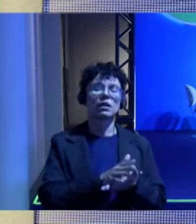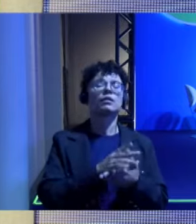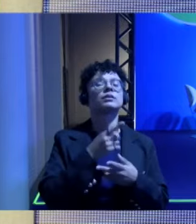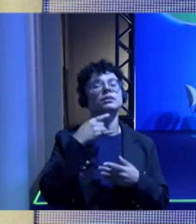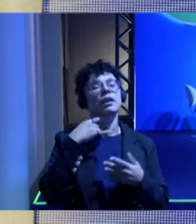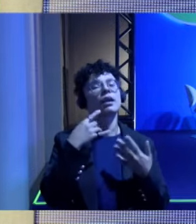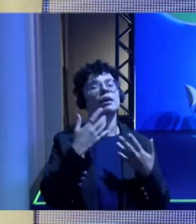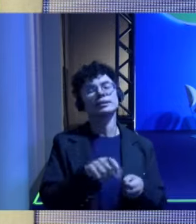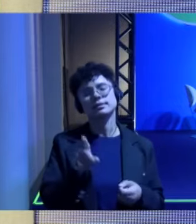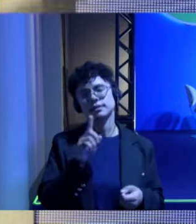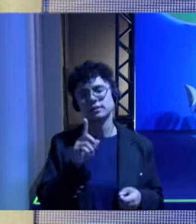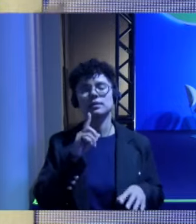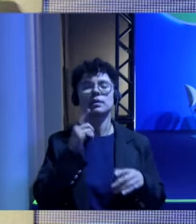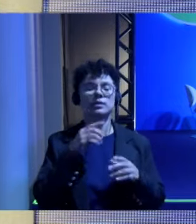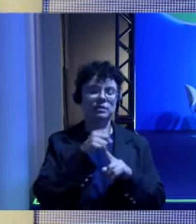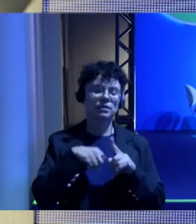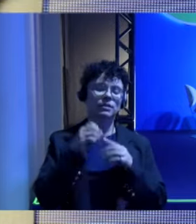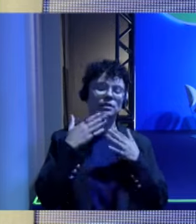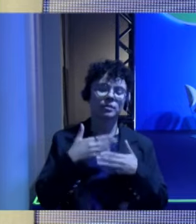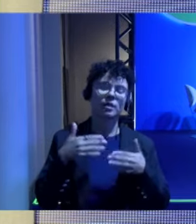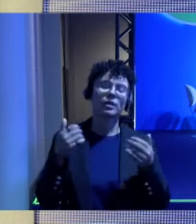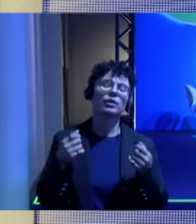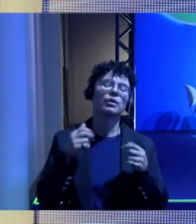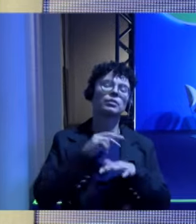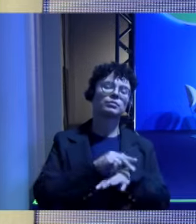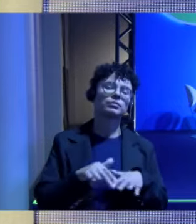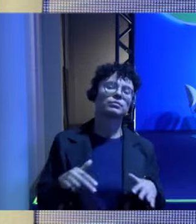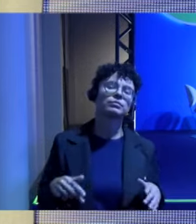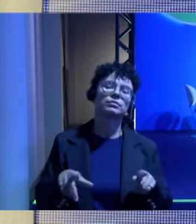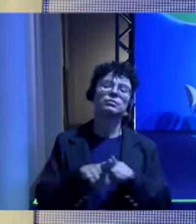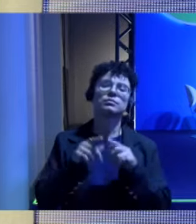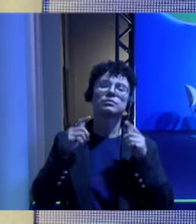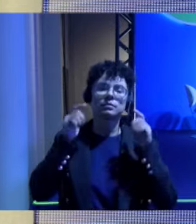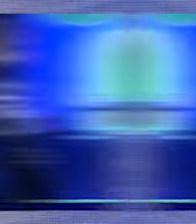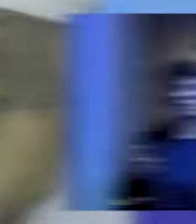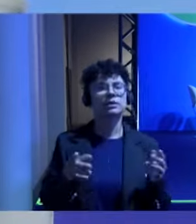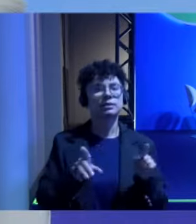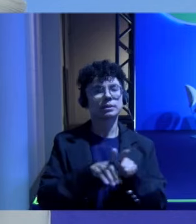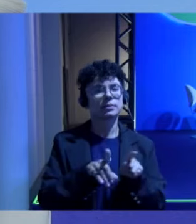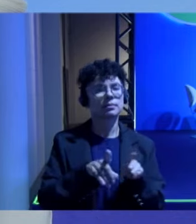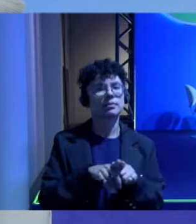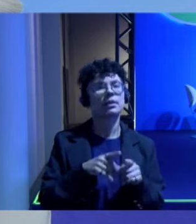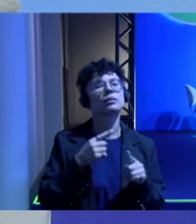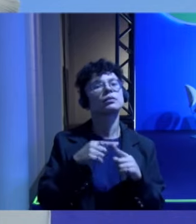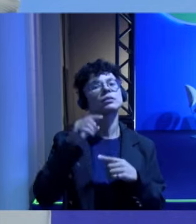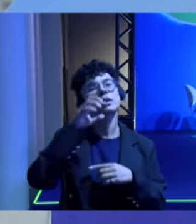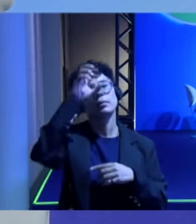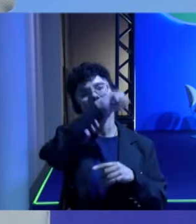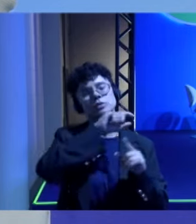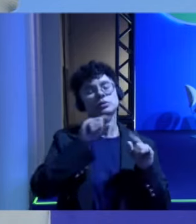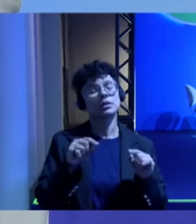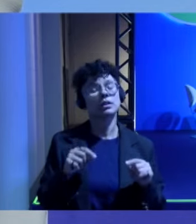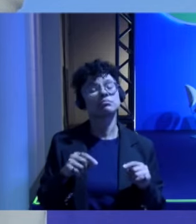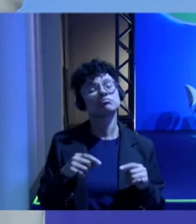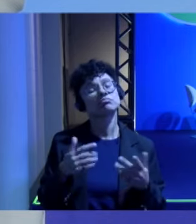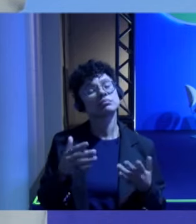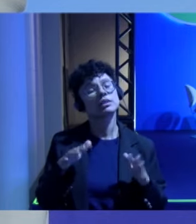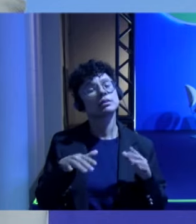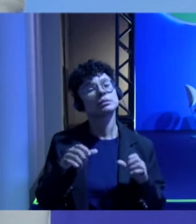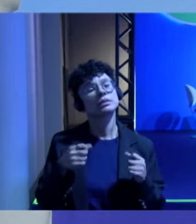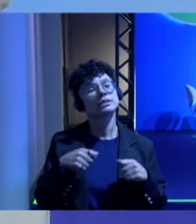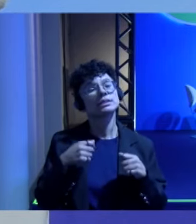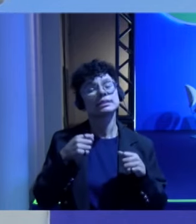construindo uma sociedade melhor, mais plural e mais respeitosa para todos nós, né? A mensagem que são aqui para nós é que talvez a gente precise de uma